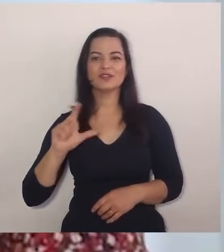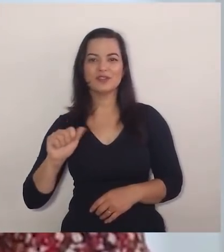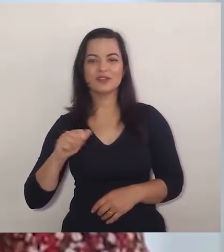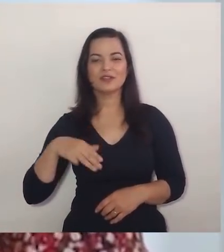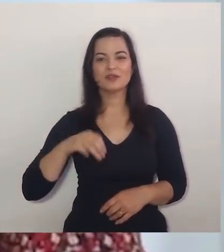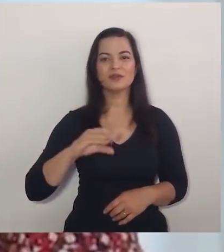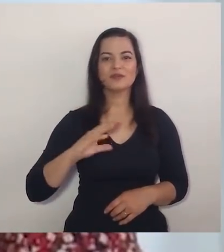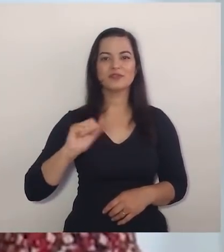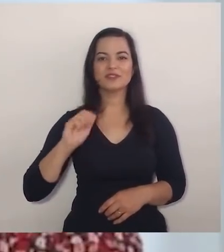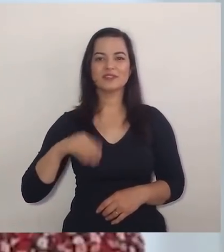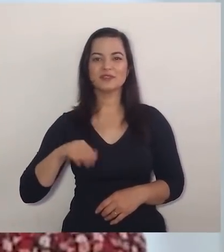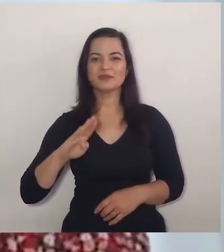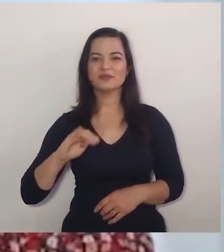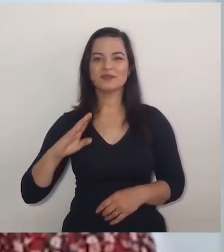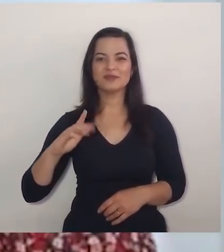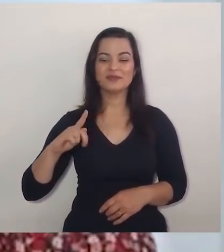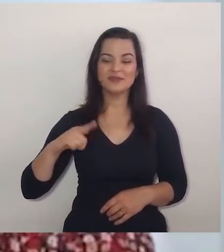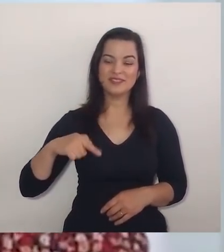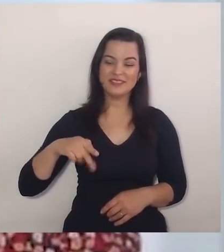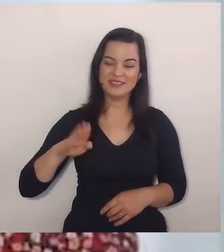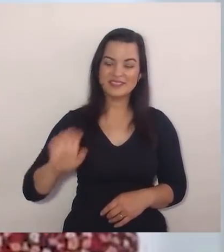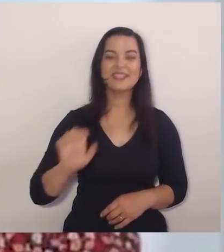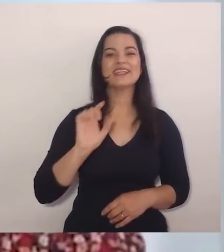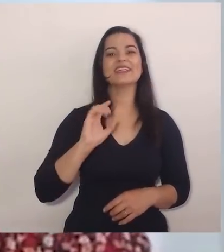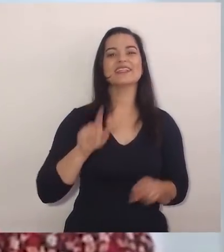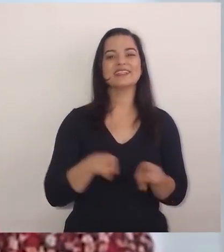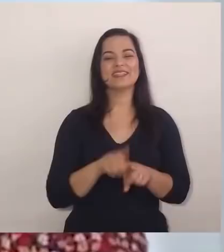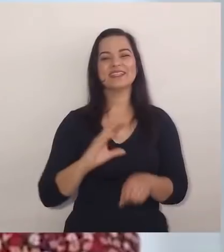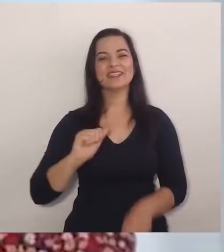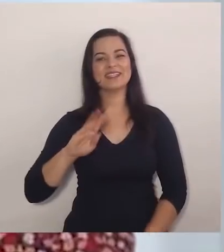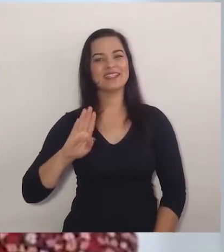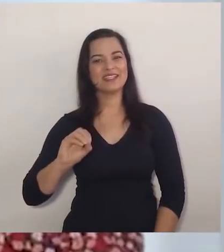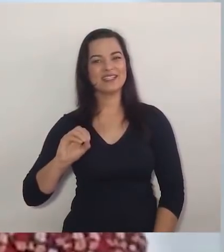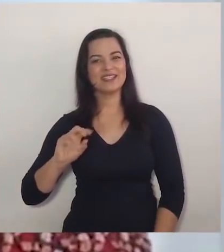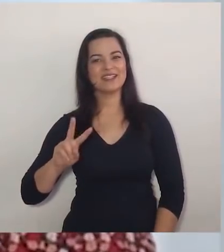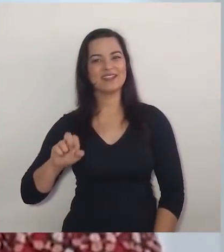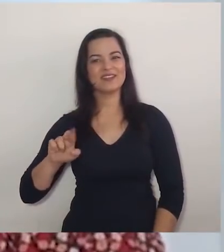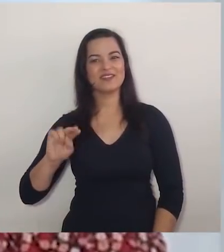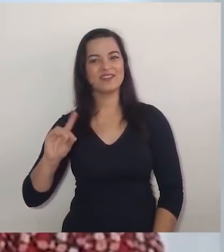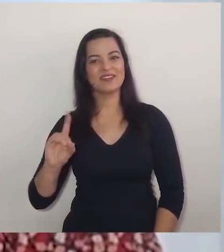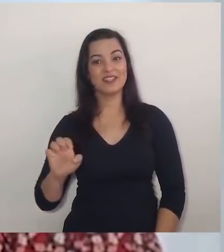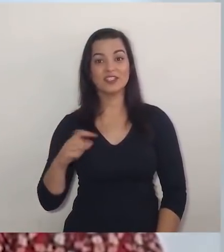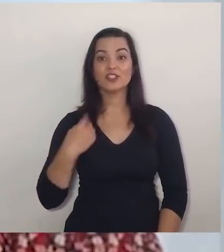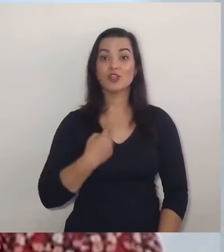e Cabo Verde. E nós utilizamos algumas palavras que